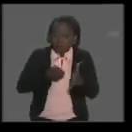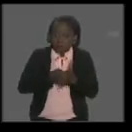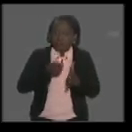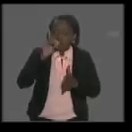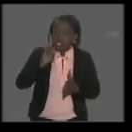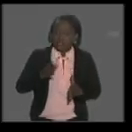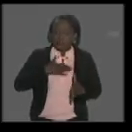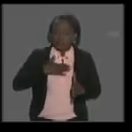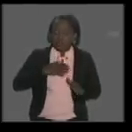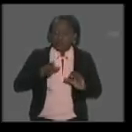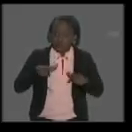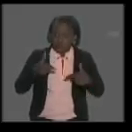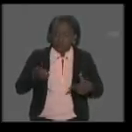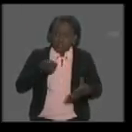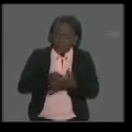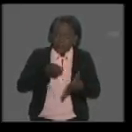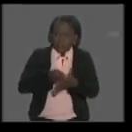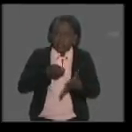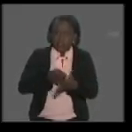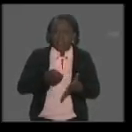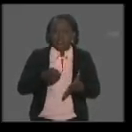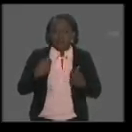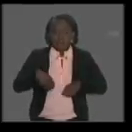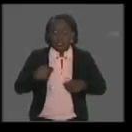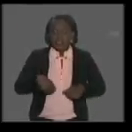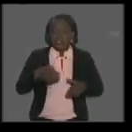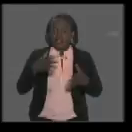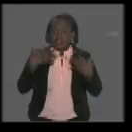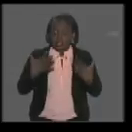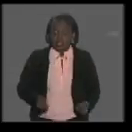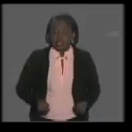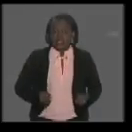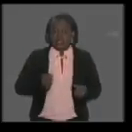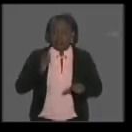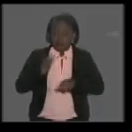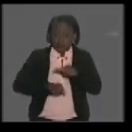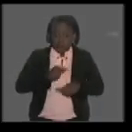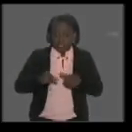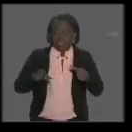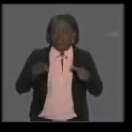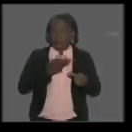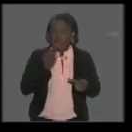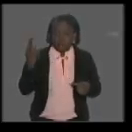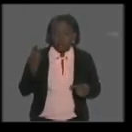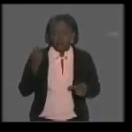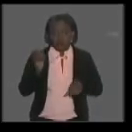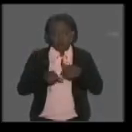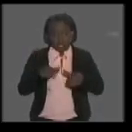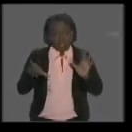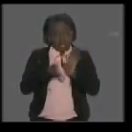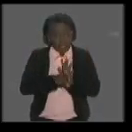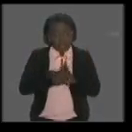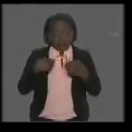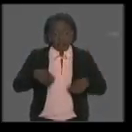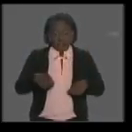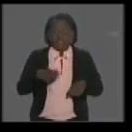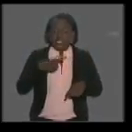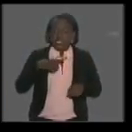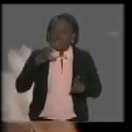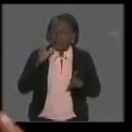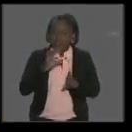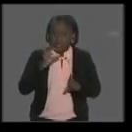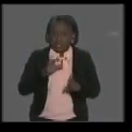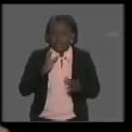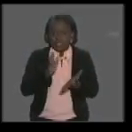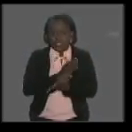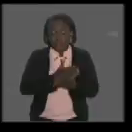por direitos e faz algumas pressões, como por exemplo de reconhecimento, de mudança legal de nome, ainda há uma